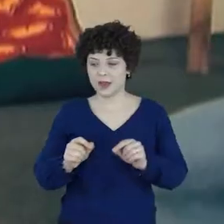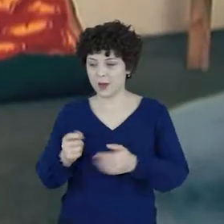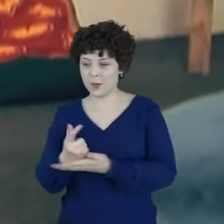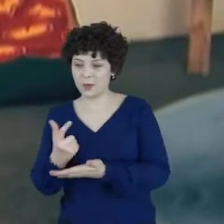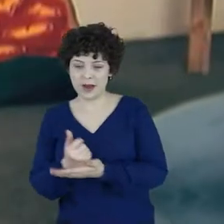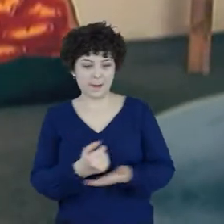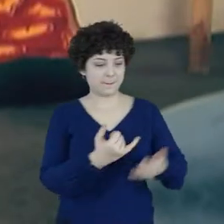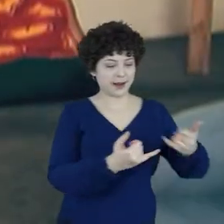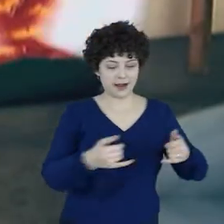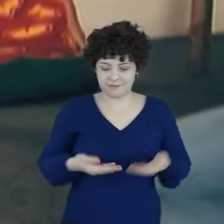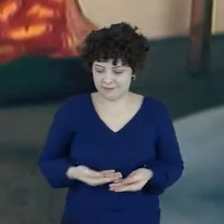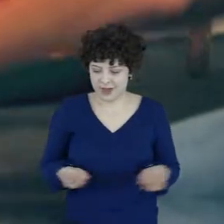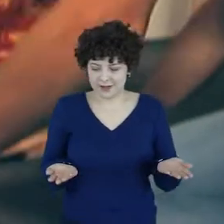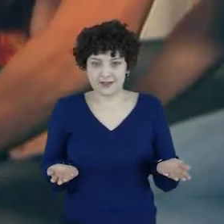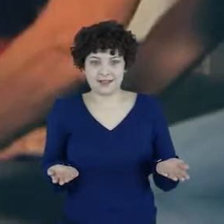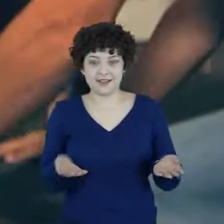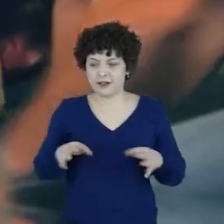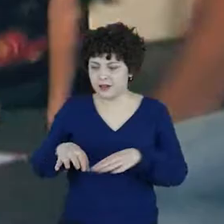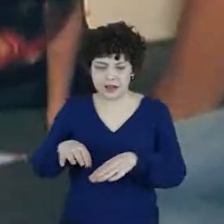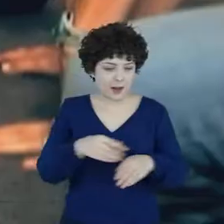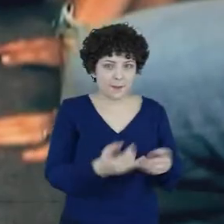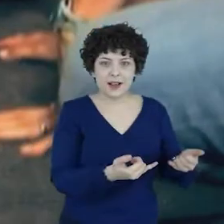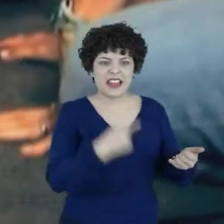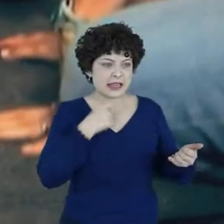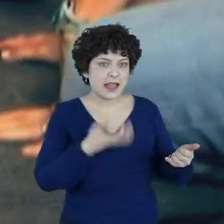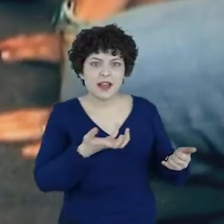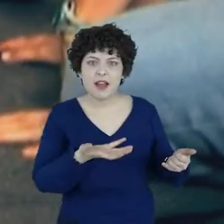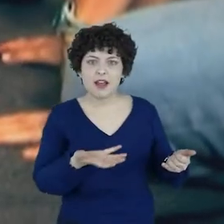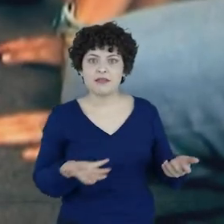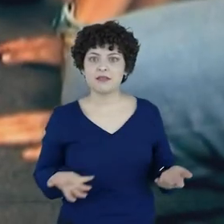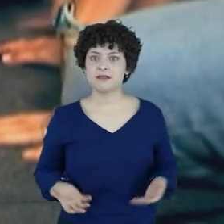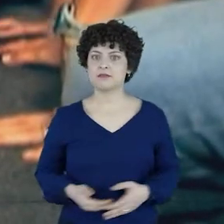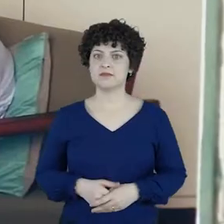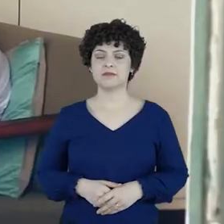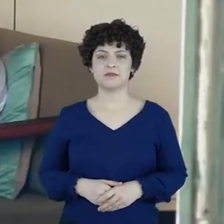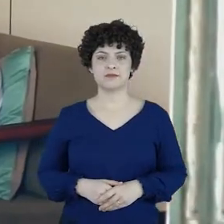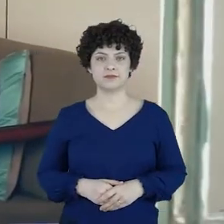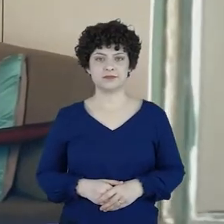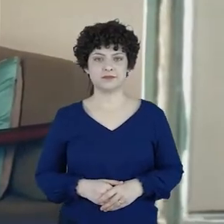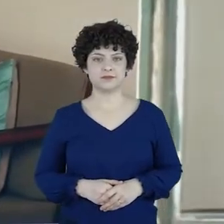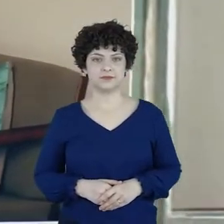Aqui tá escrito comprar e aqui tá escrito brincar. Ninguém gosta de brincar?